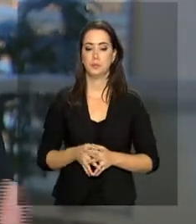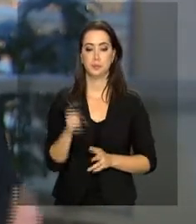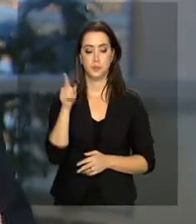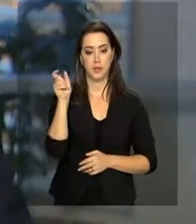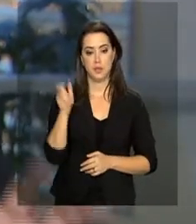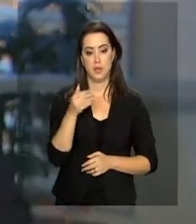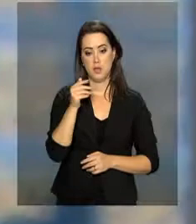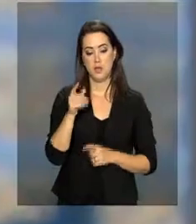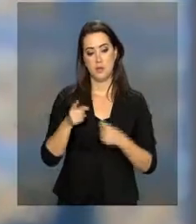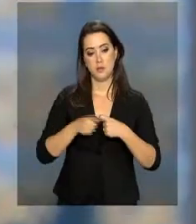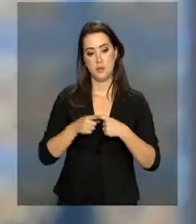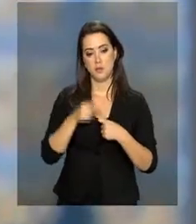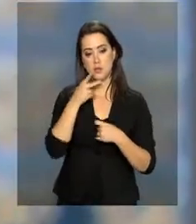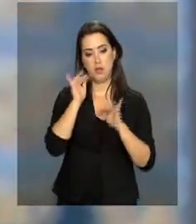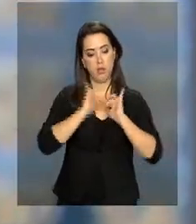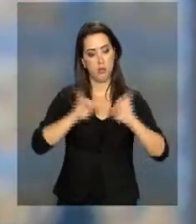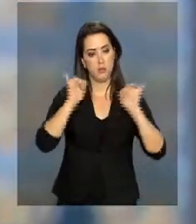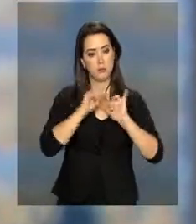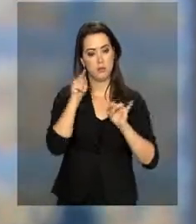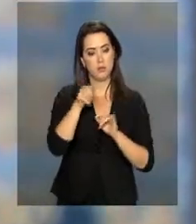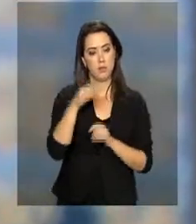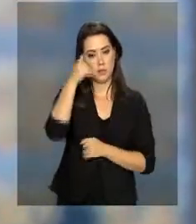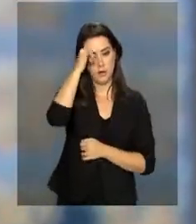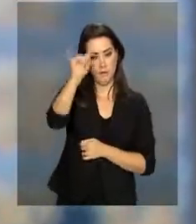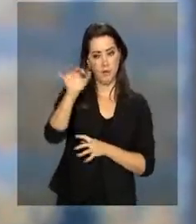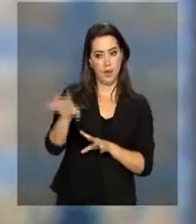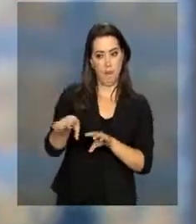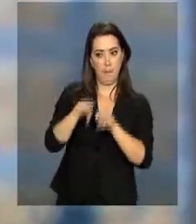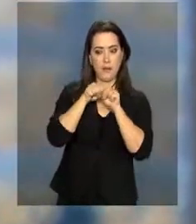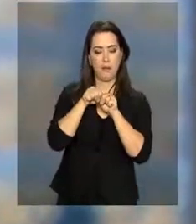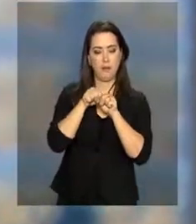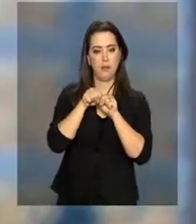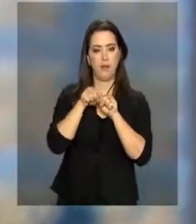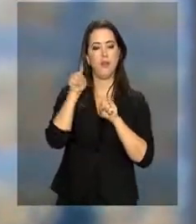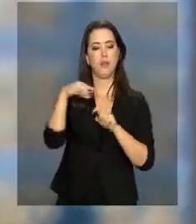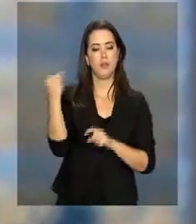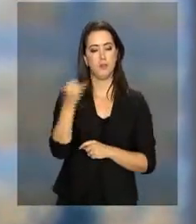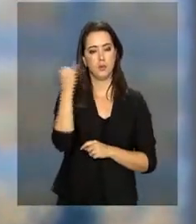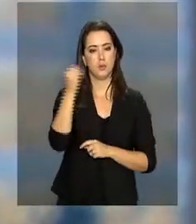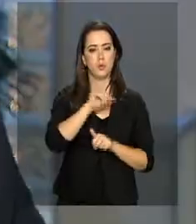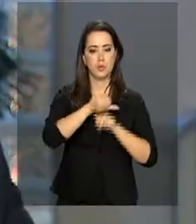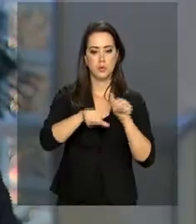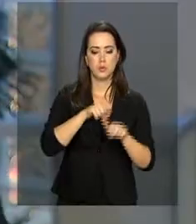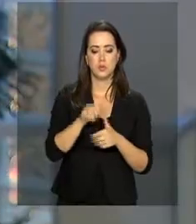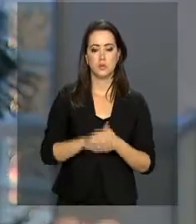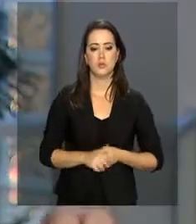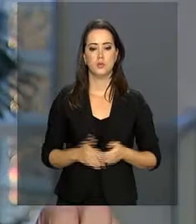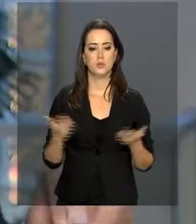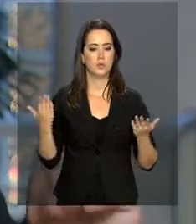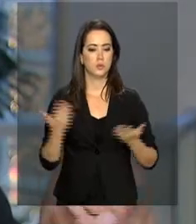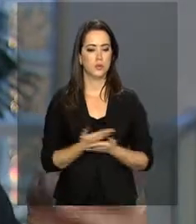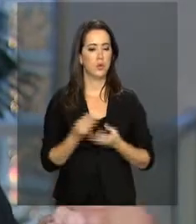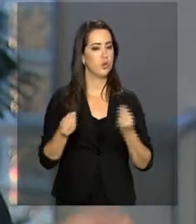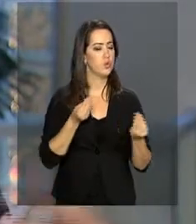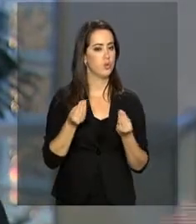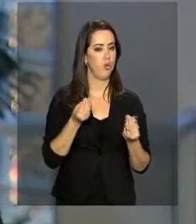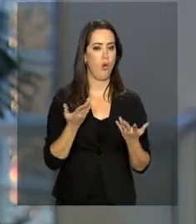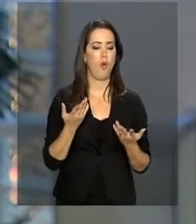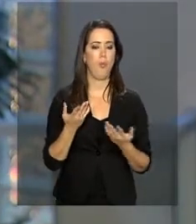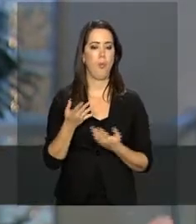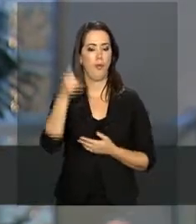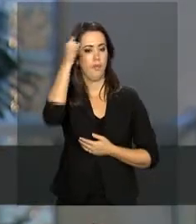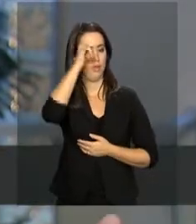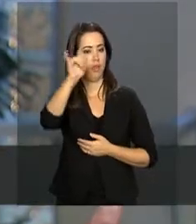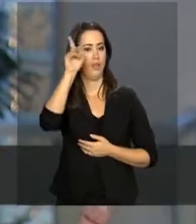faz um alerta para prevenir o contágio é fundamental mudar ali hoje a prevenção própria ele é